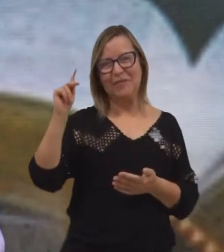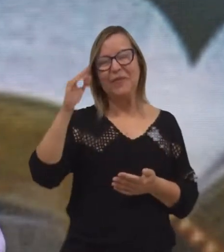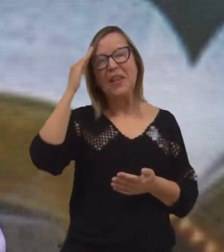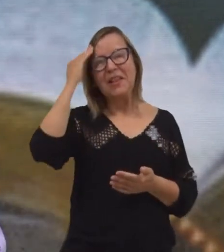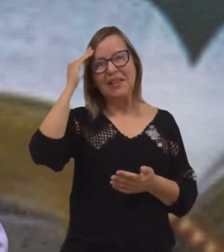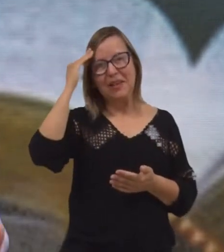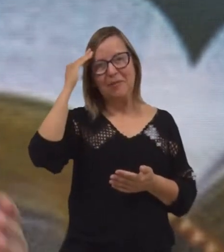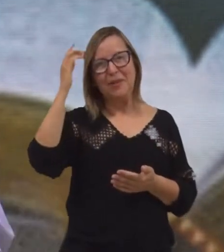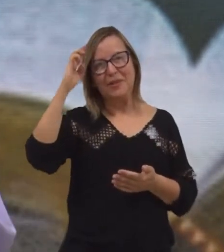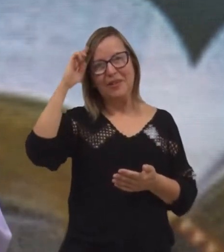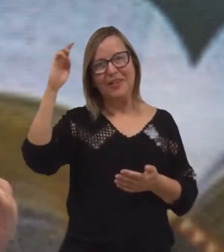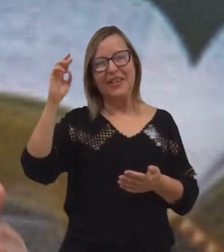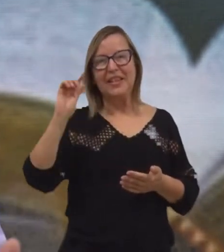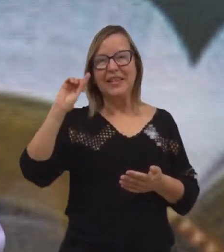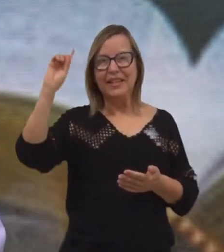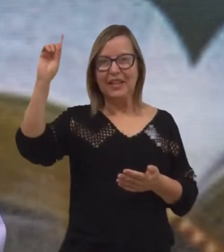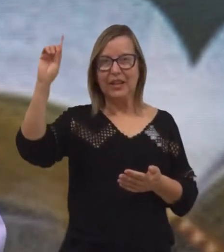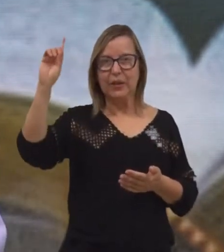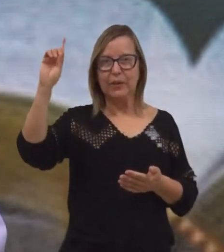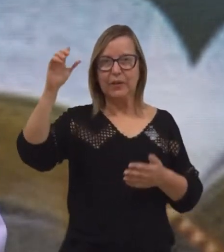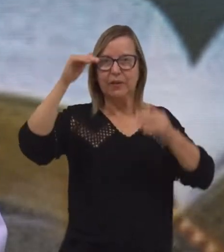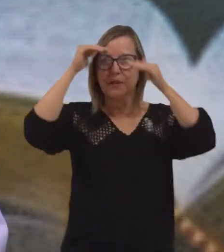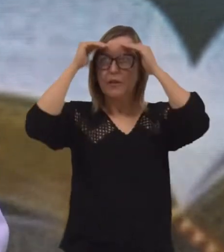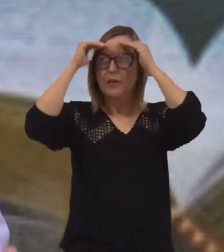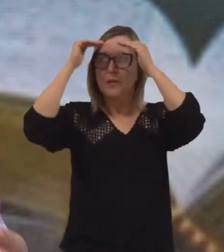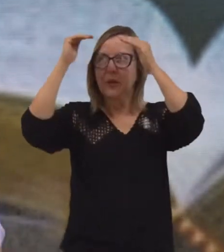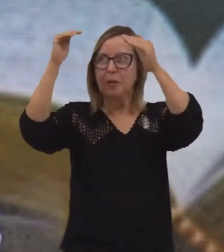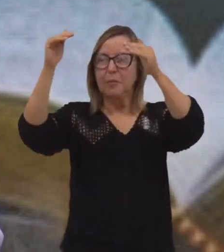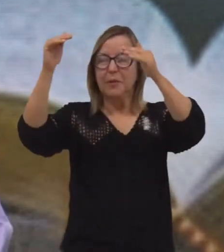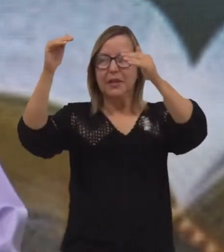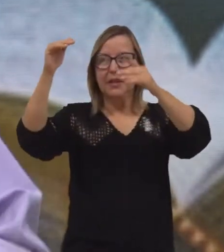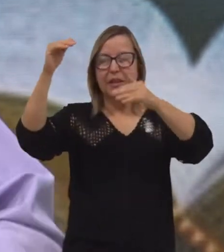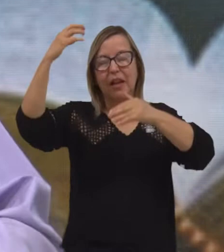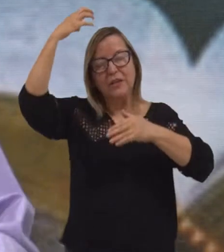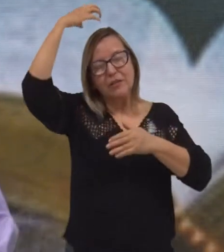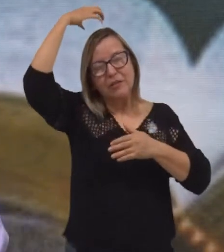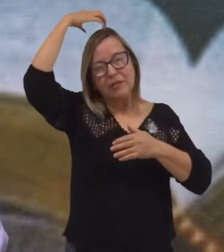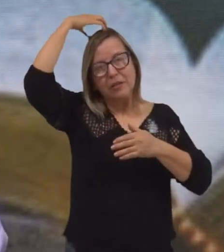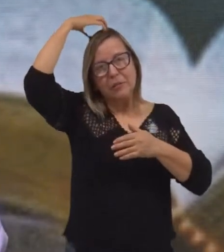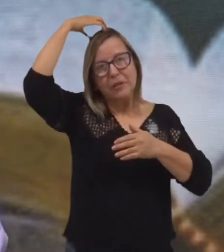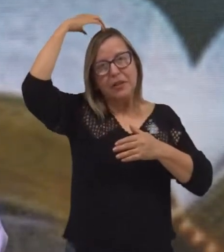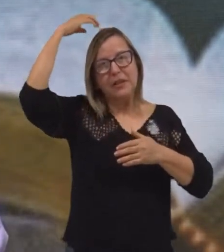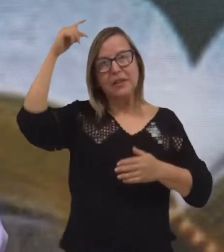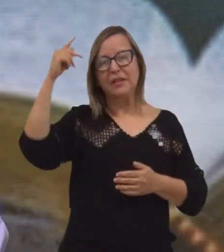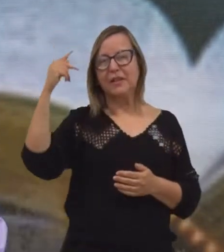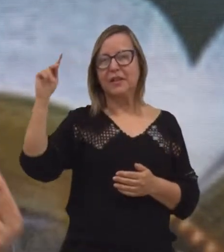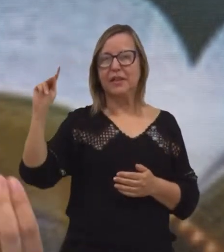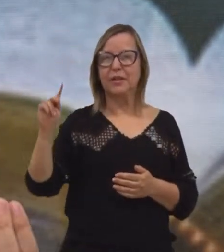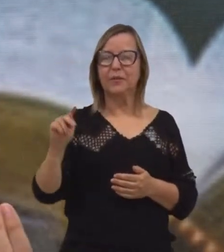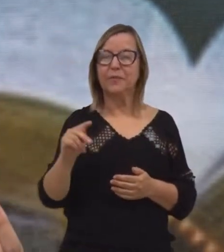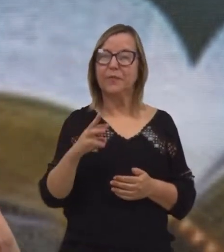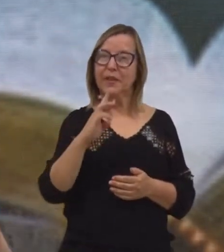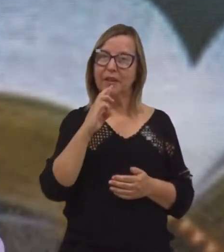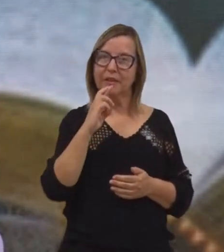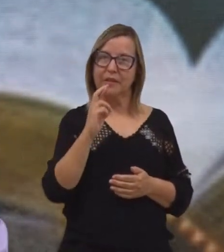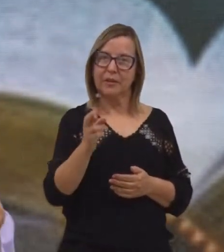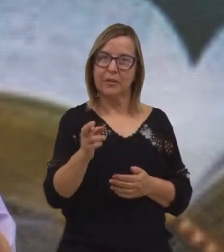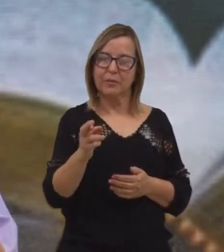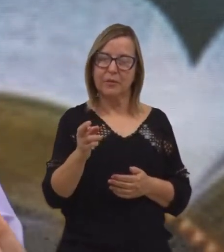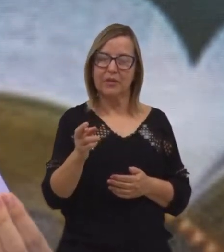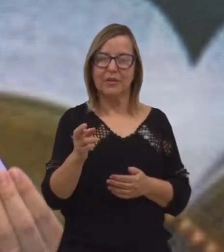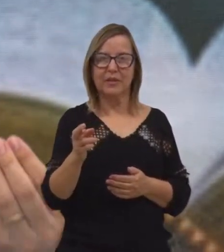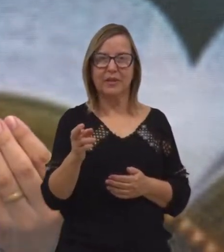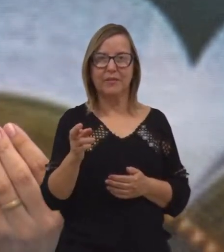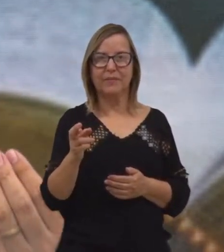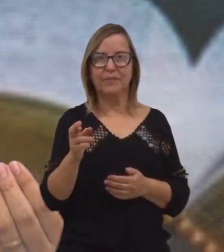é Deus é submeter a soberania dele. E é responder, né, como você colocou,